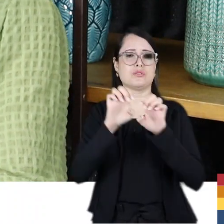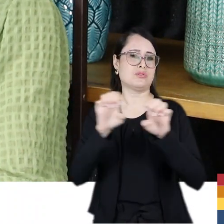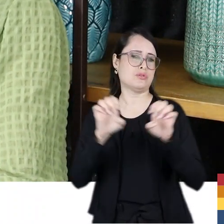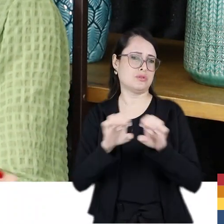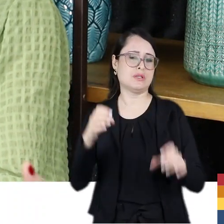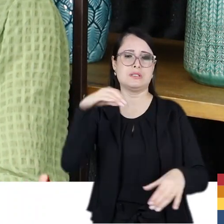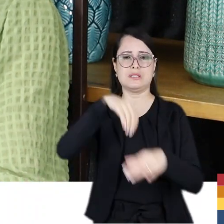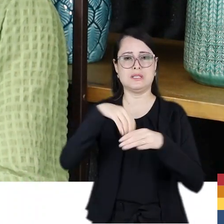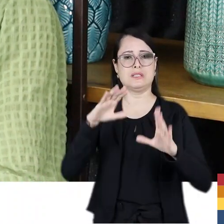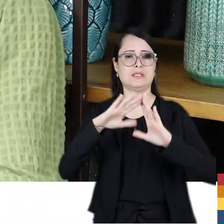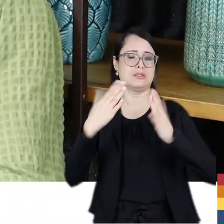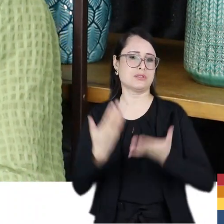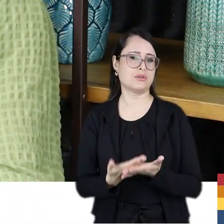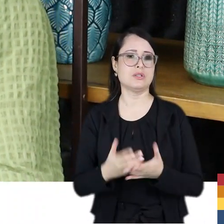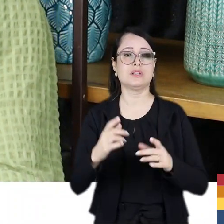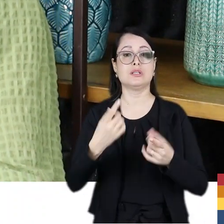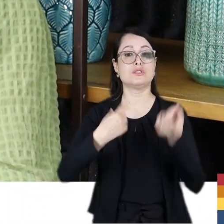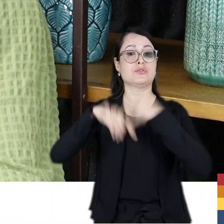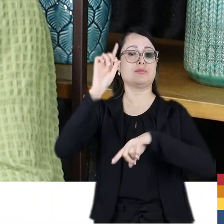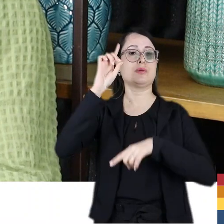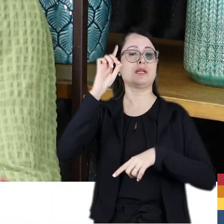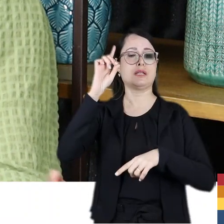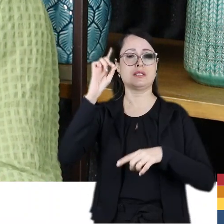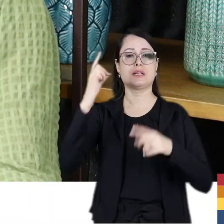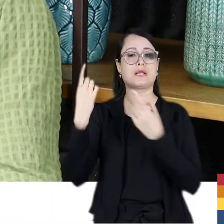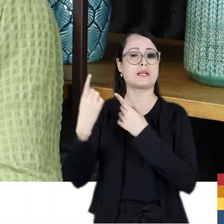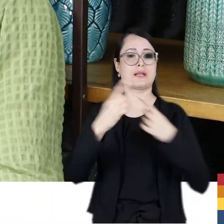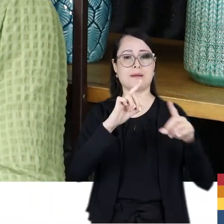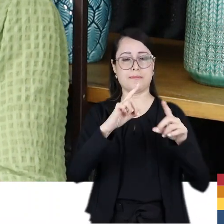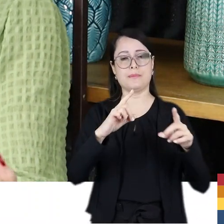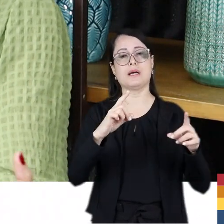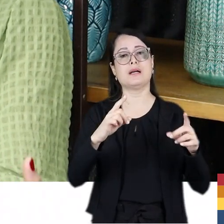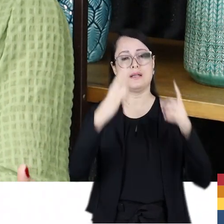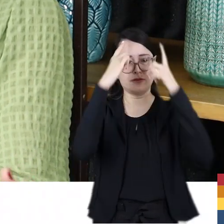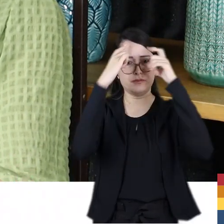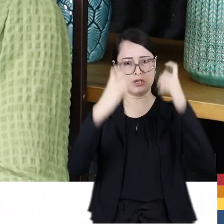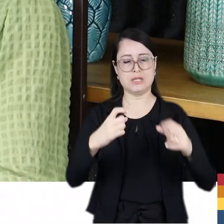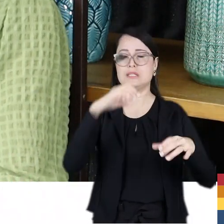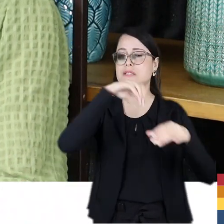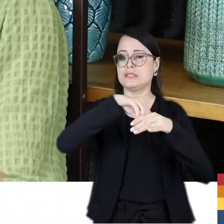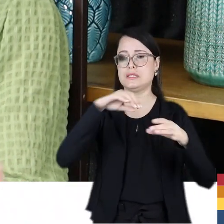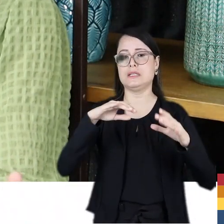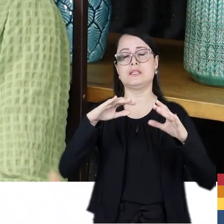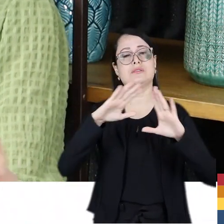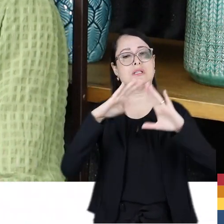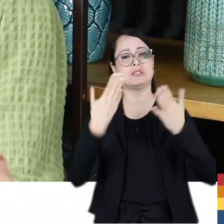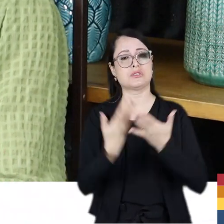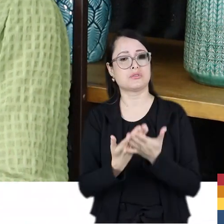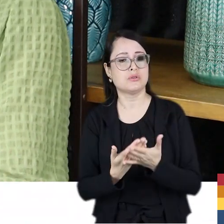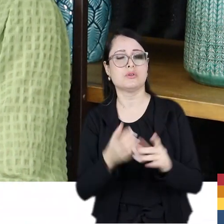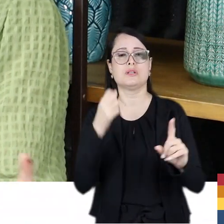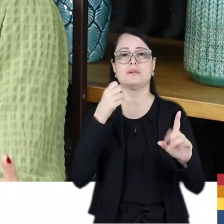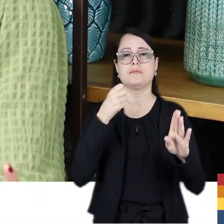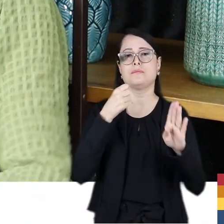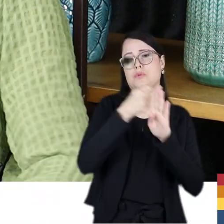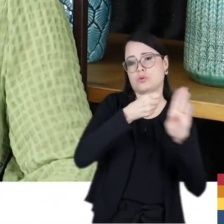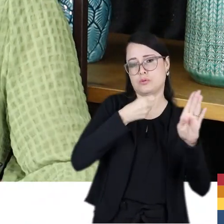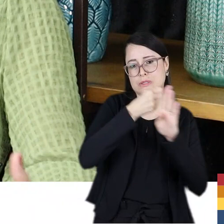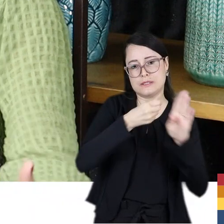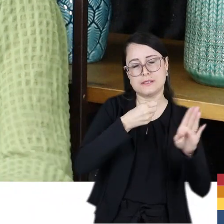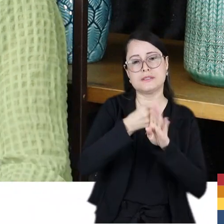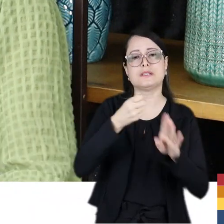obstáculos de combate à violência no ambiente escolar, o bullying. Então, né? A gente vai dentro da escola